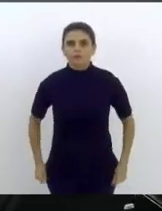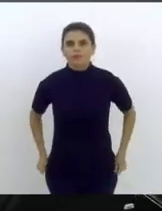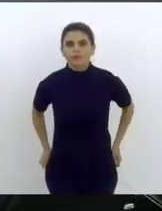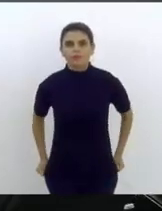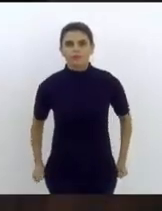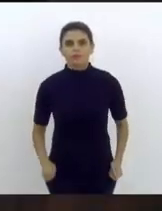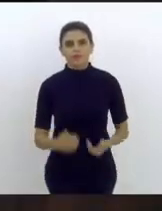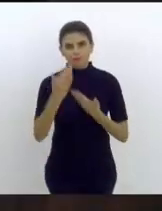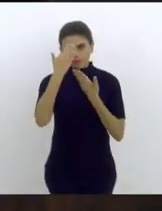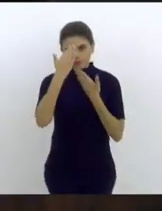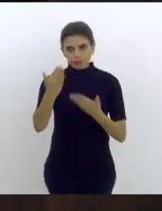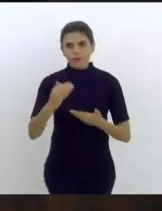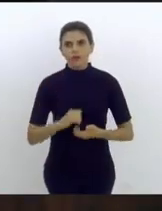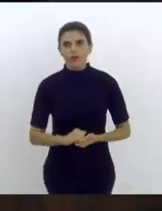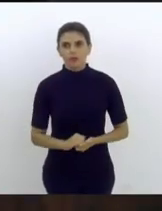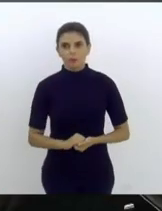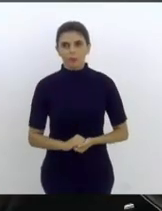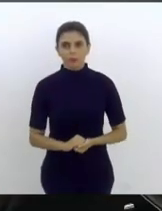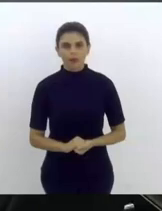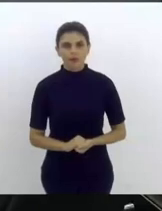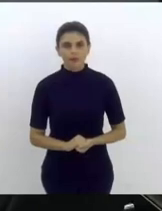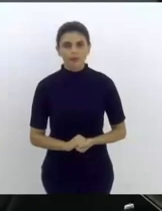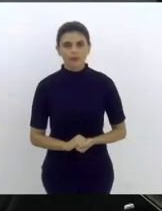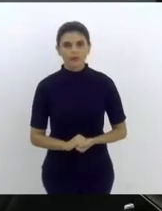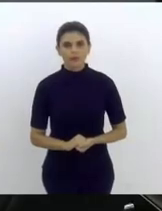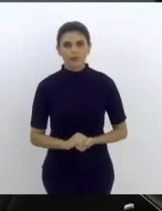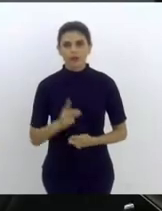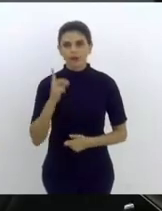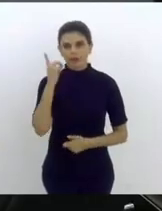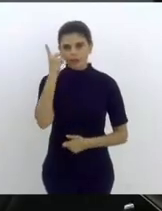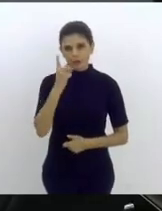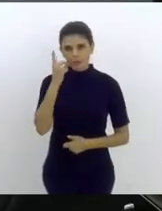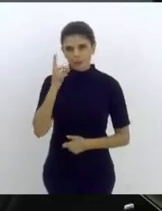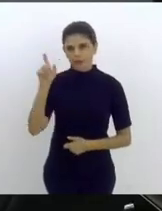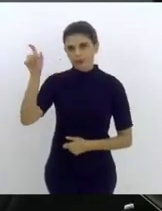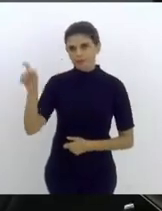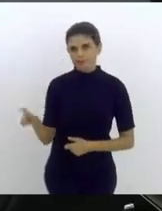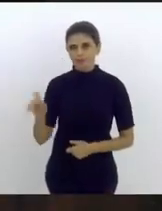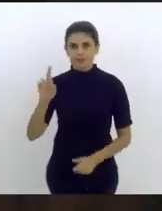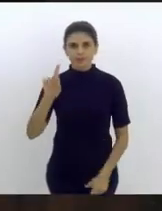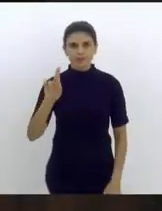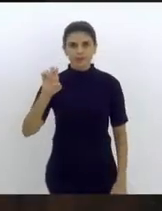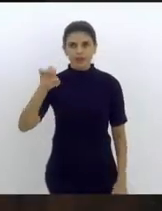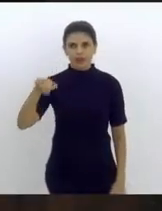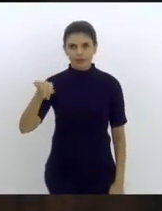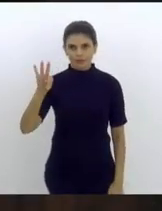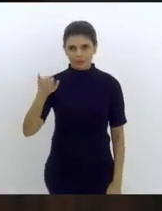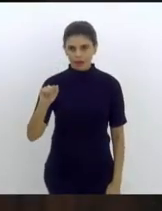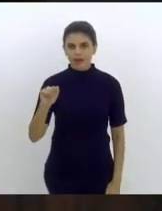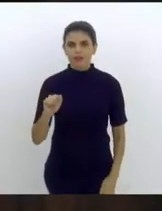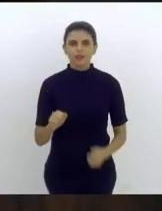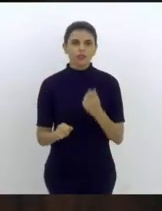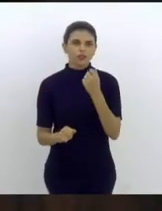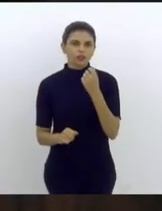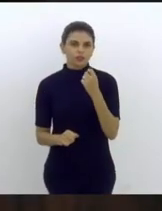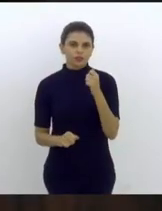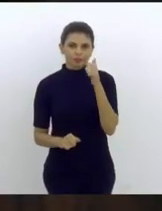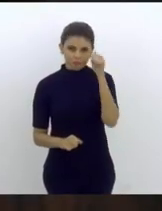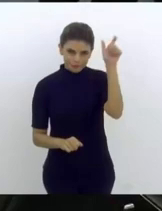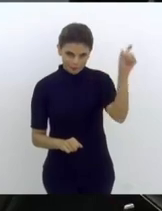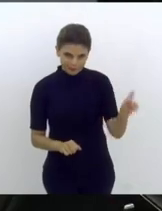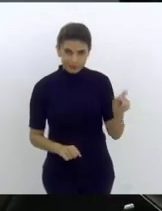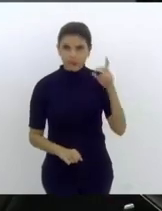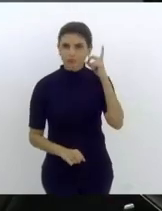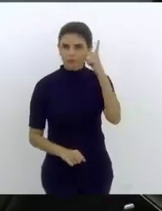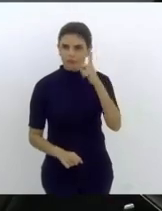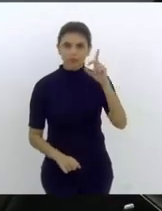Obrigada deputada Renata a deputada tia Ju havia pedido 2 segundos pode ser